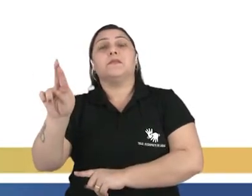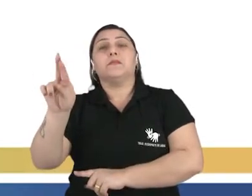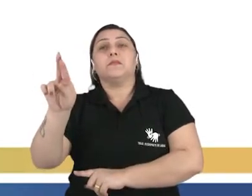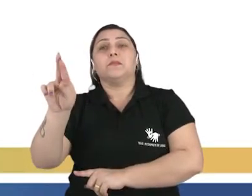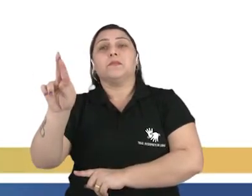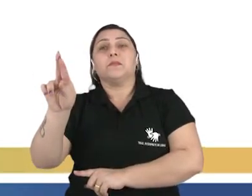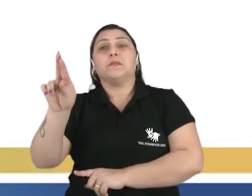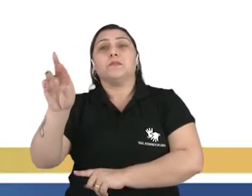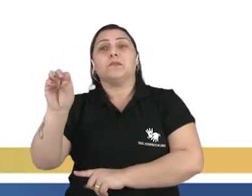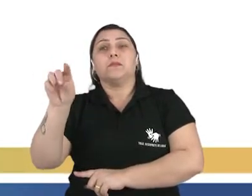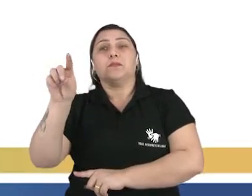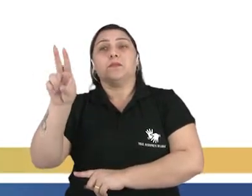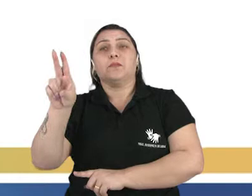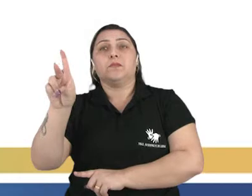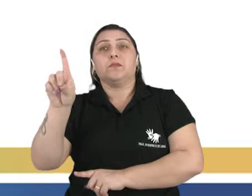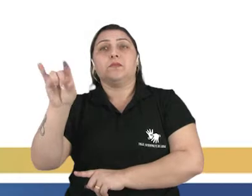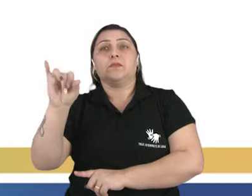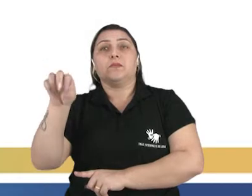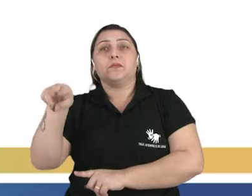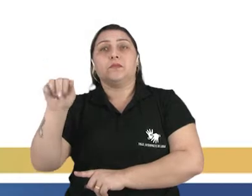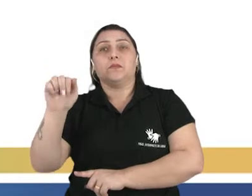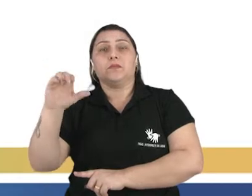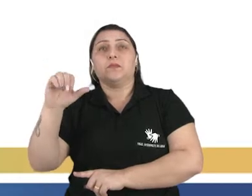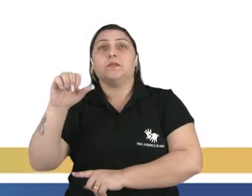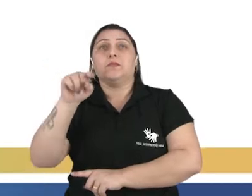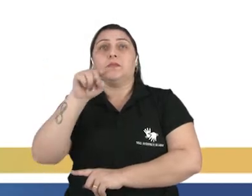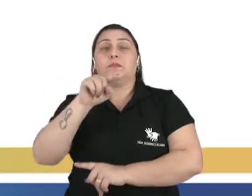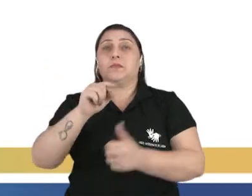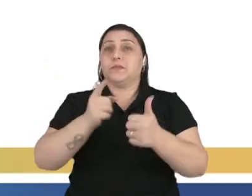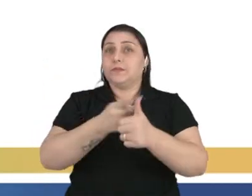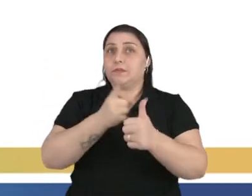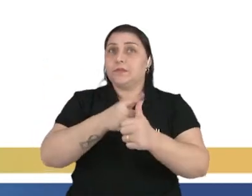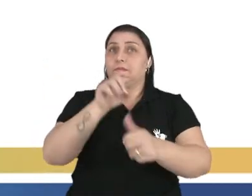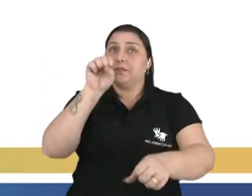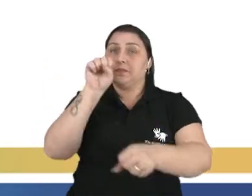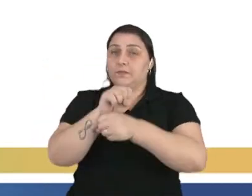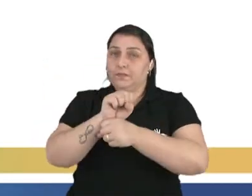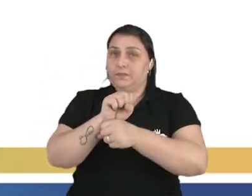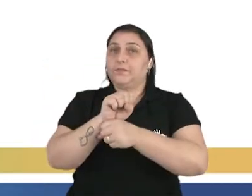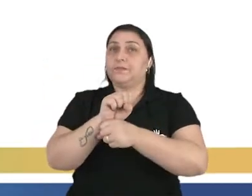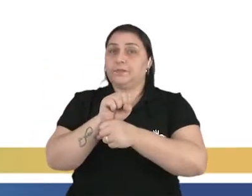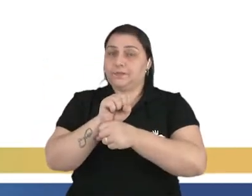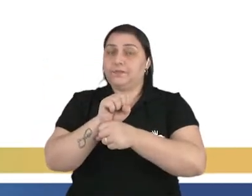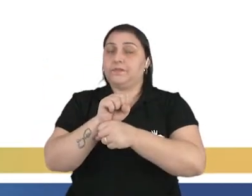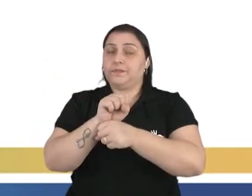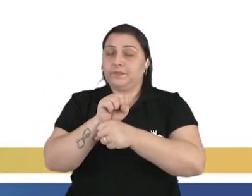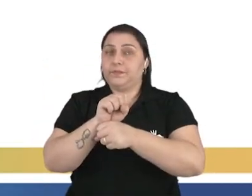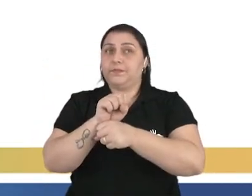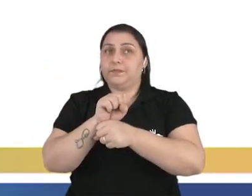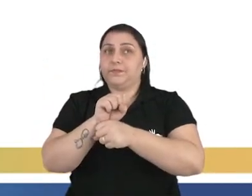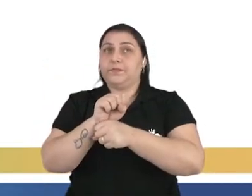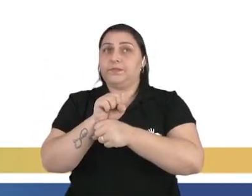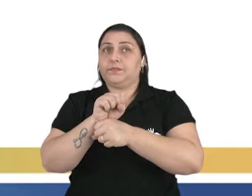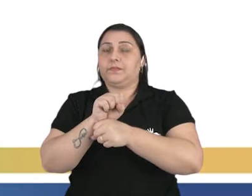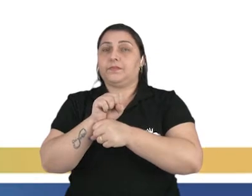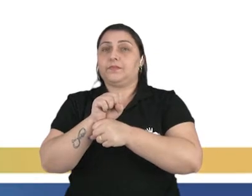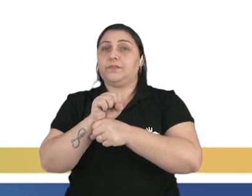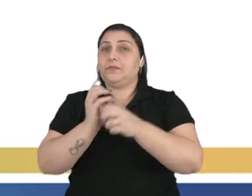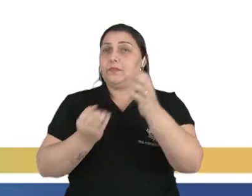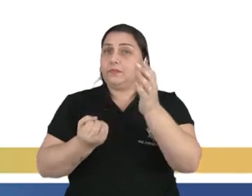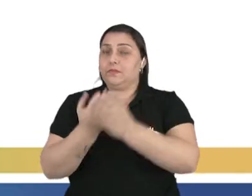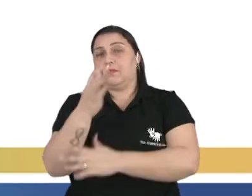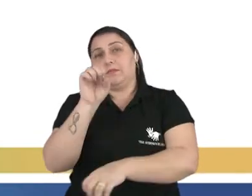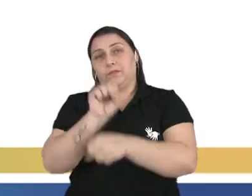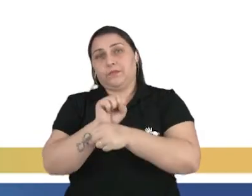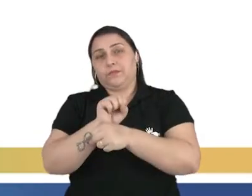eletrostática, as cargas estão paradas, elas podem ser tanto isolantes, para produzir carga